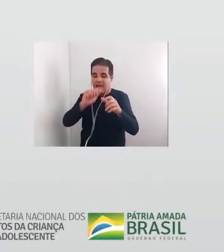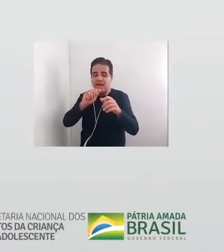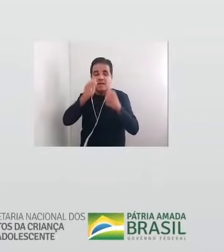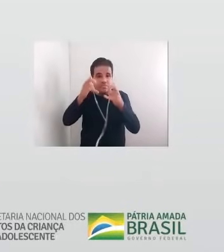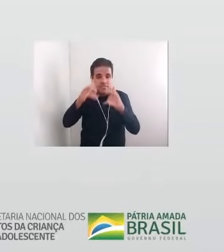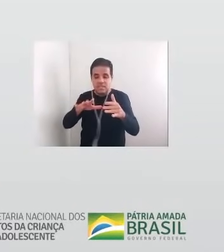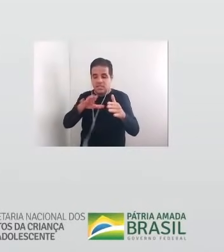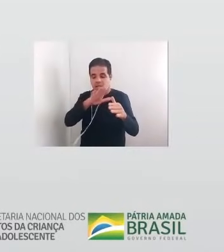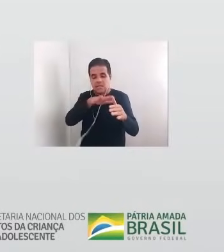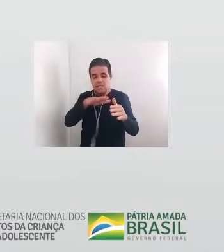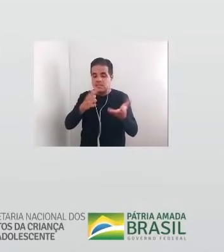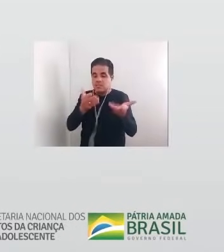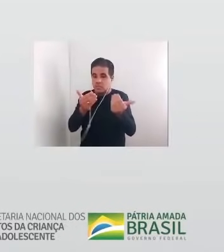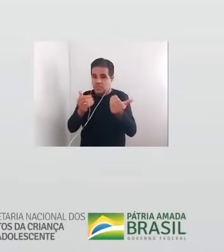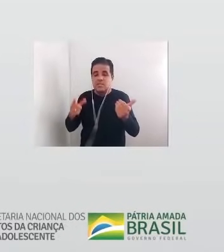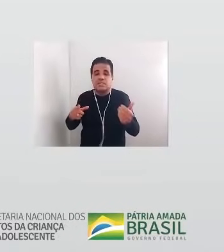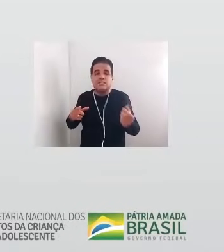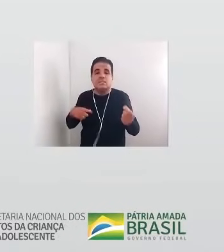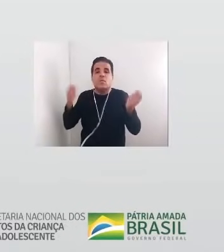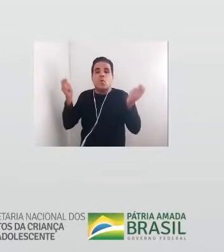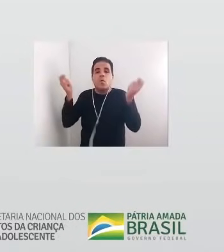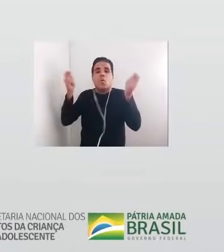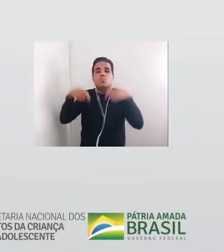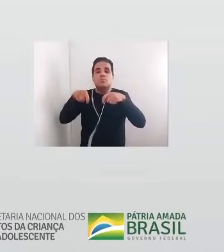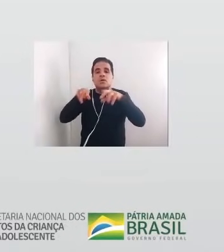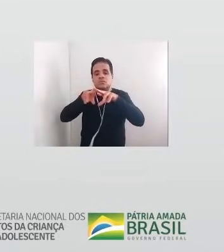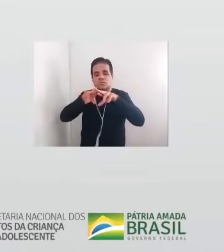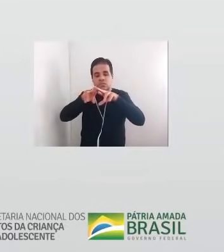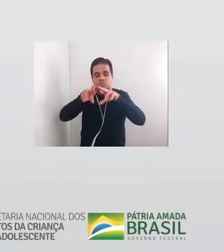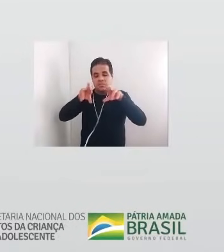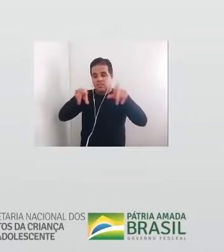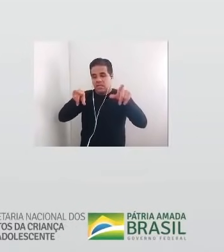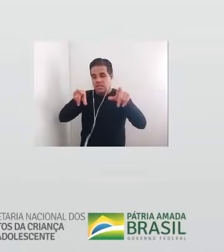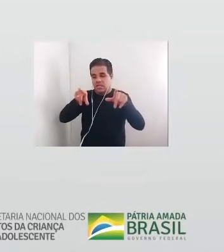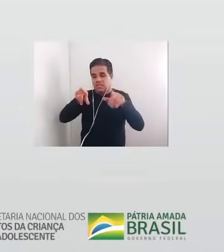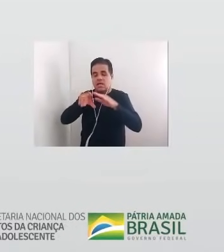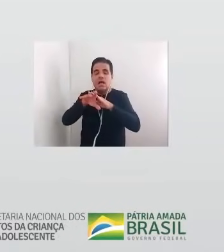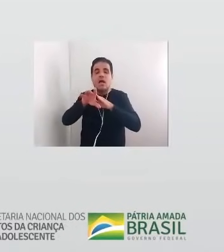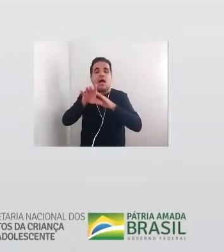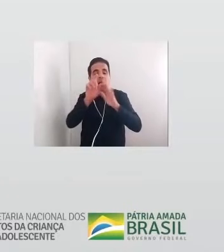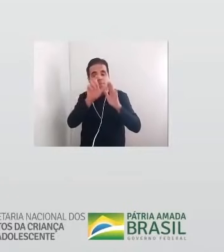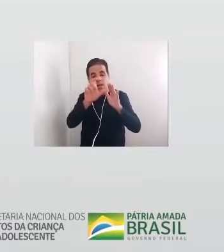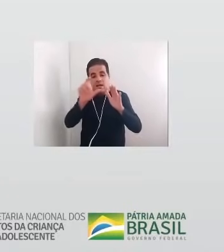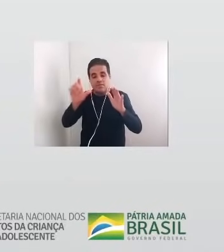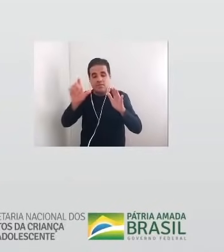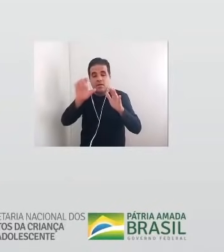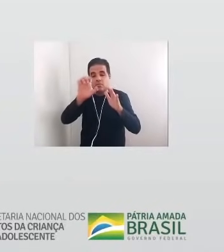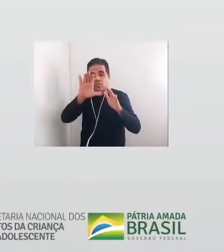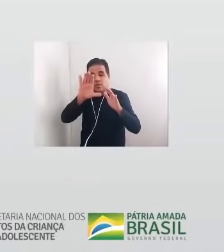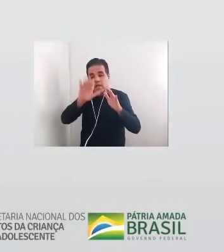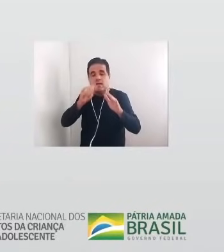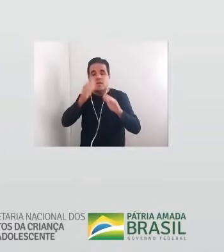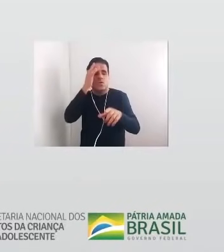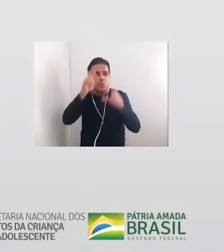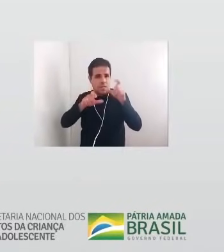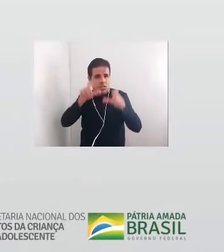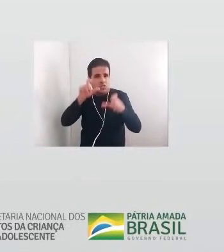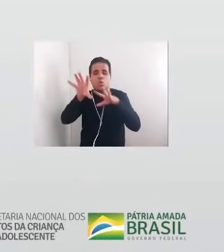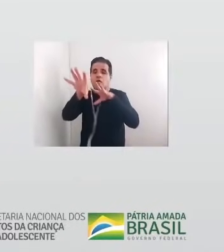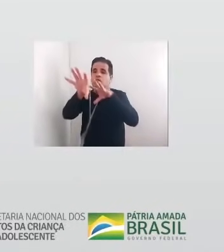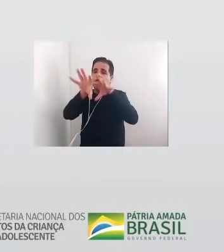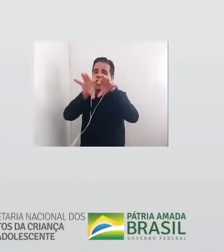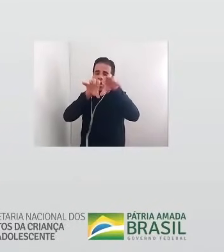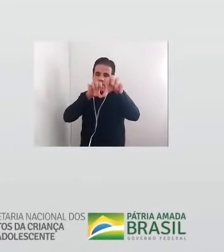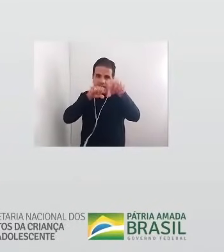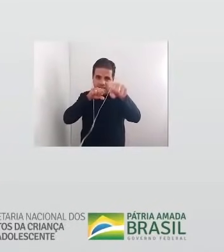adolescentes, eles têm uma condição peculiar, nas palavras do próprio ECA. Ou seja, eles são cidadãos em formação